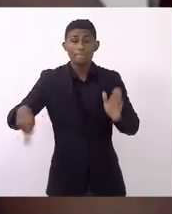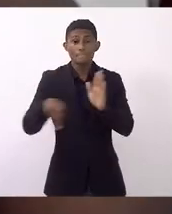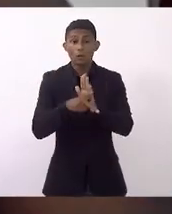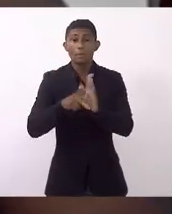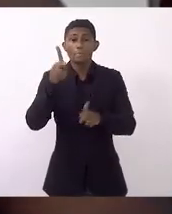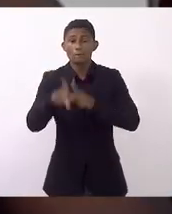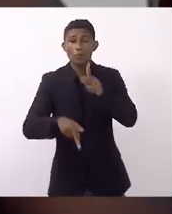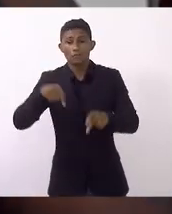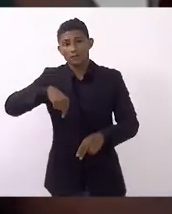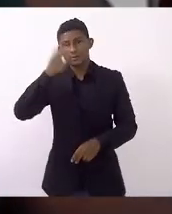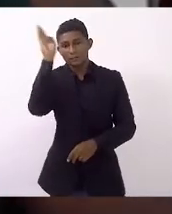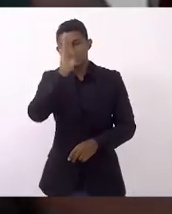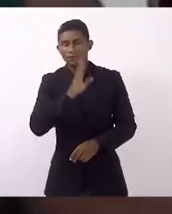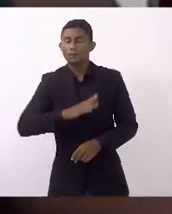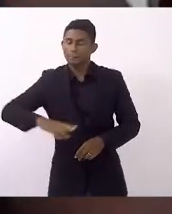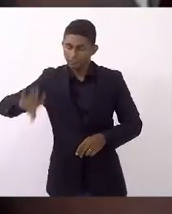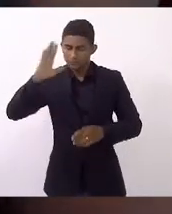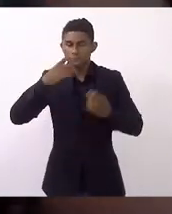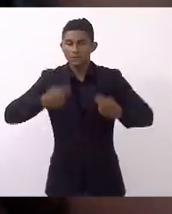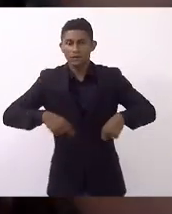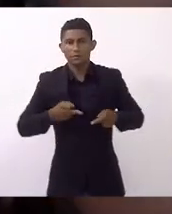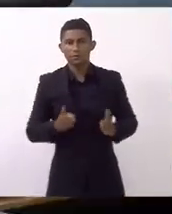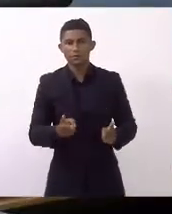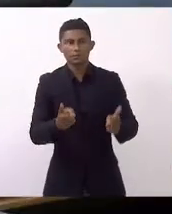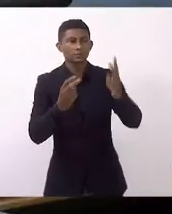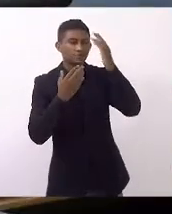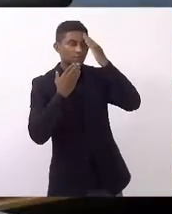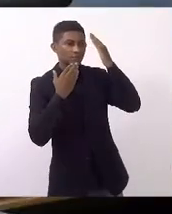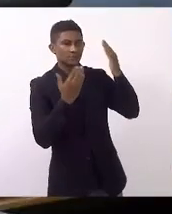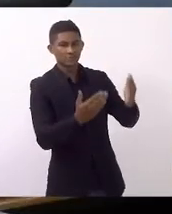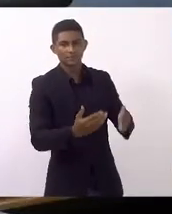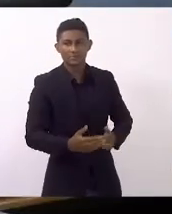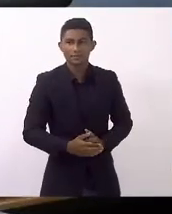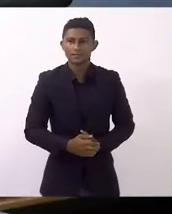e assim ela deve ser mantida. Muito obrigada, presidente.